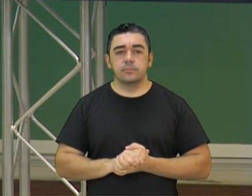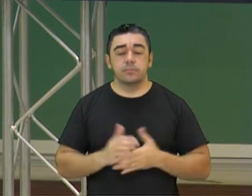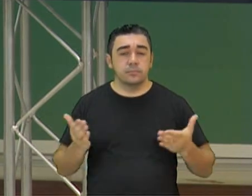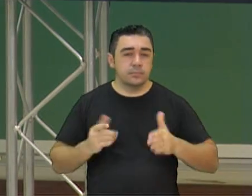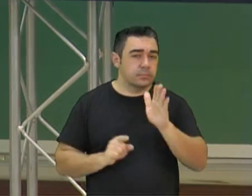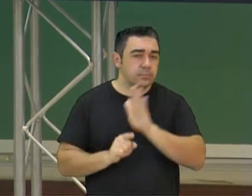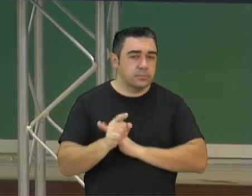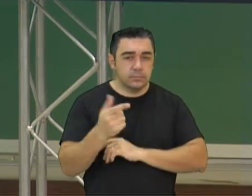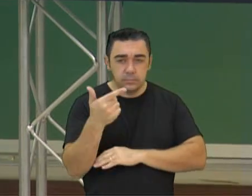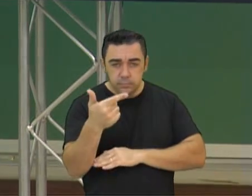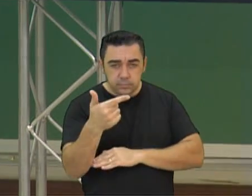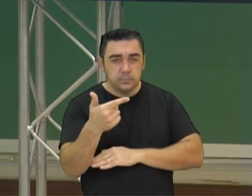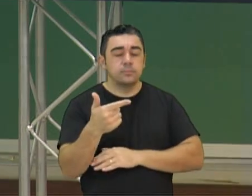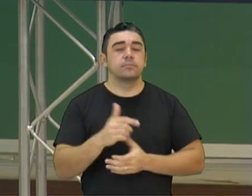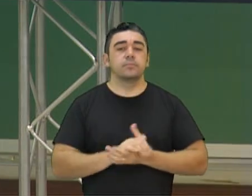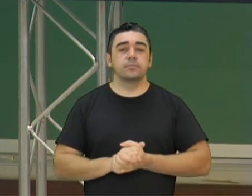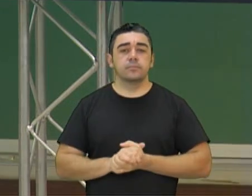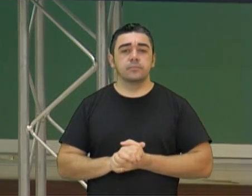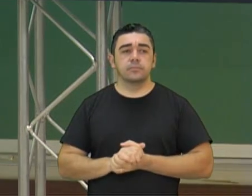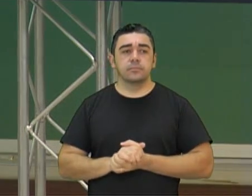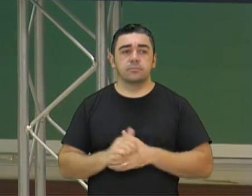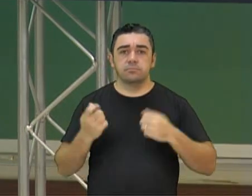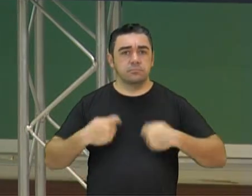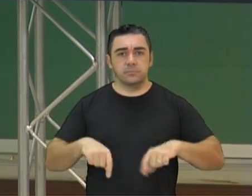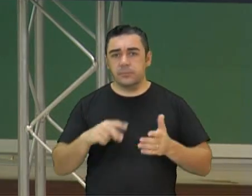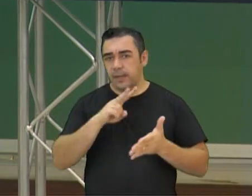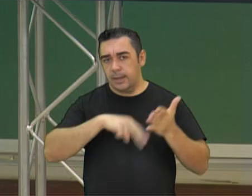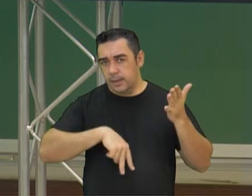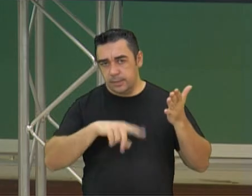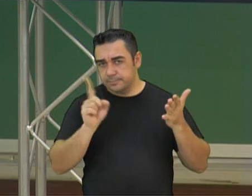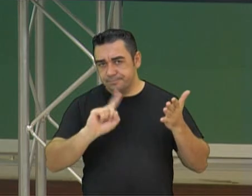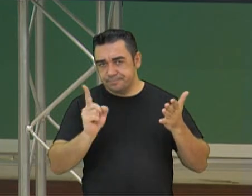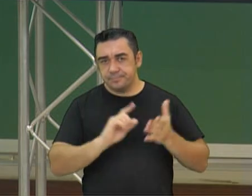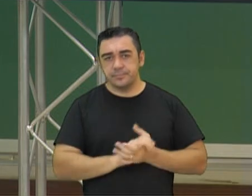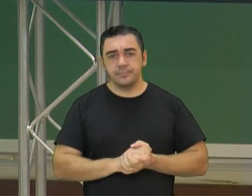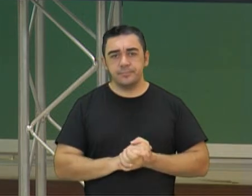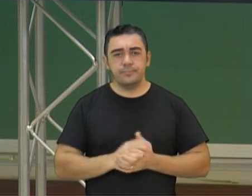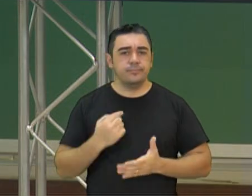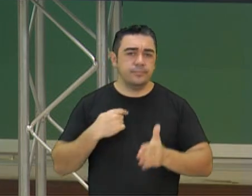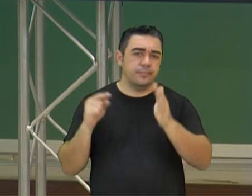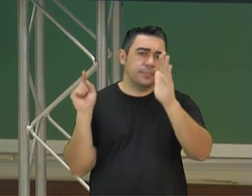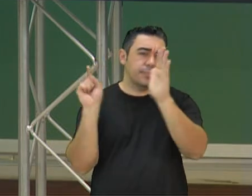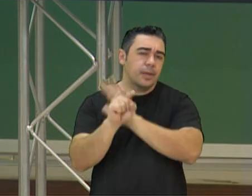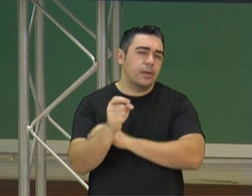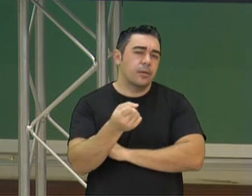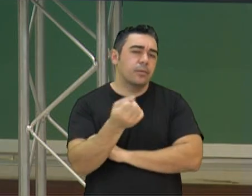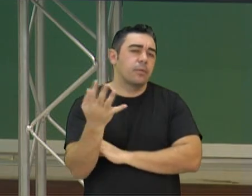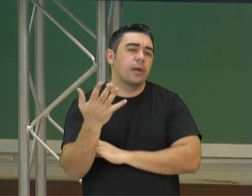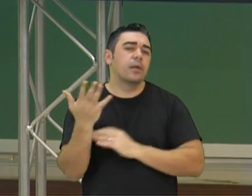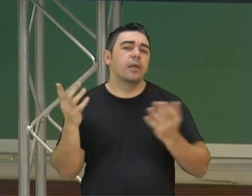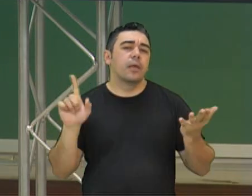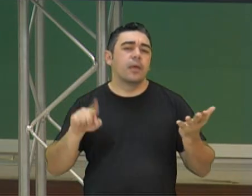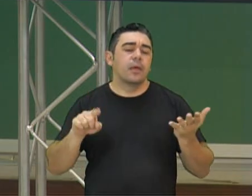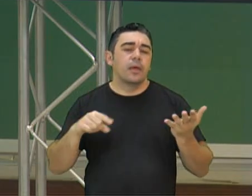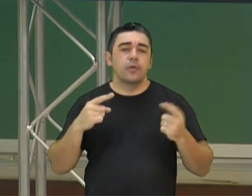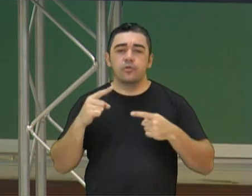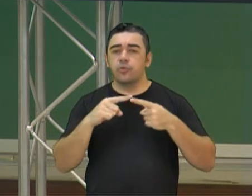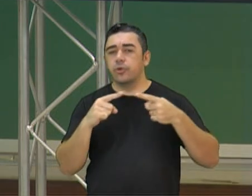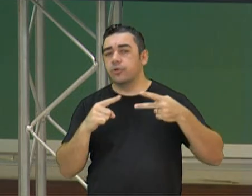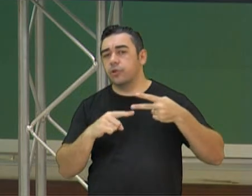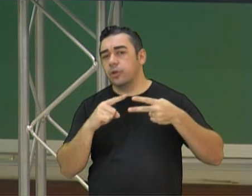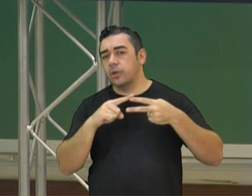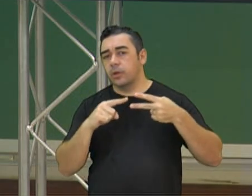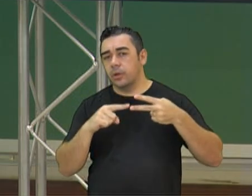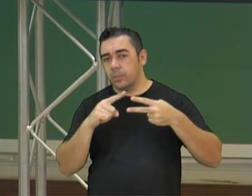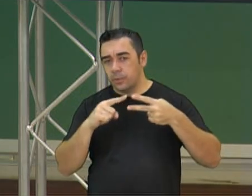E aqui eu tenho um quiz, que não precisa nem ler o enunciado, né, gente? Eu estou perguntando quais foram os dois tipos